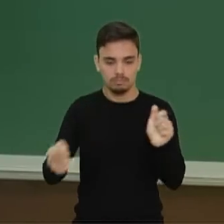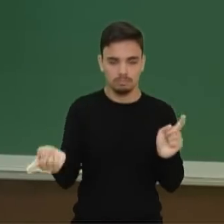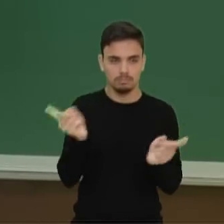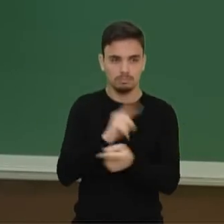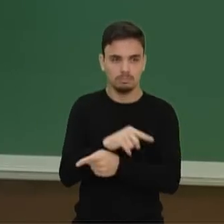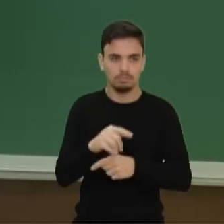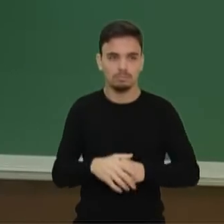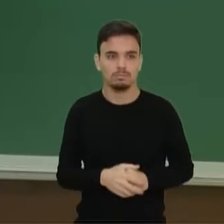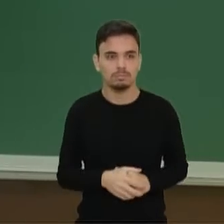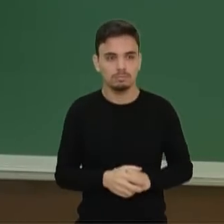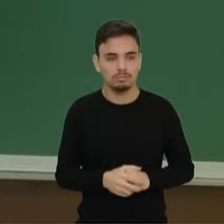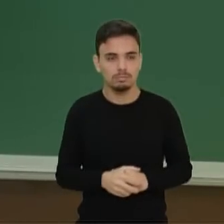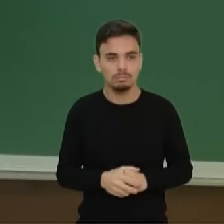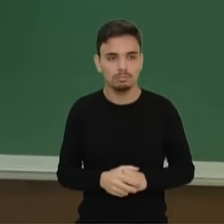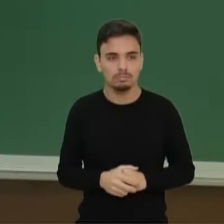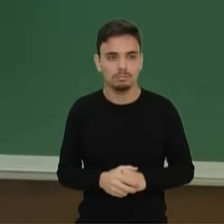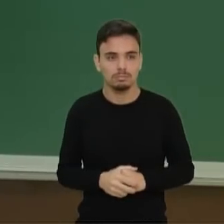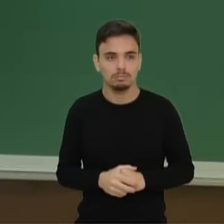transformação.